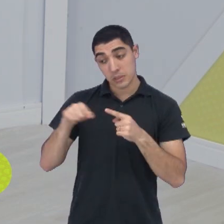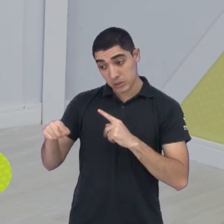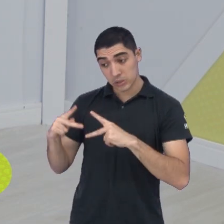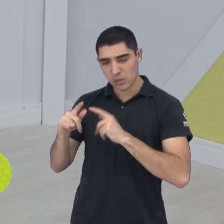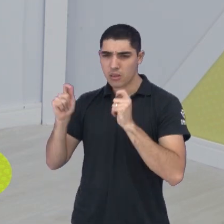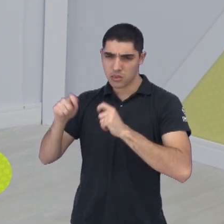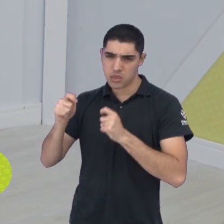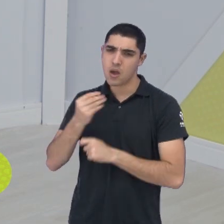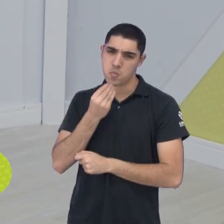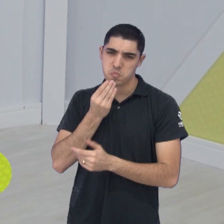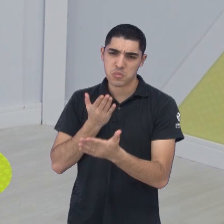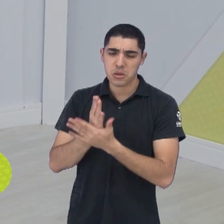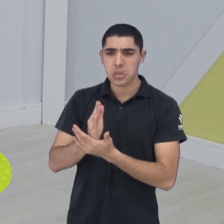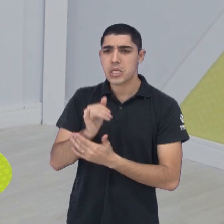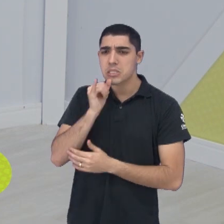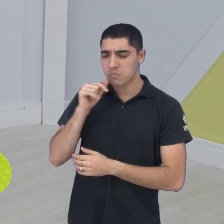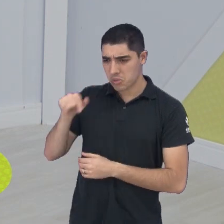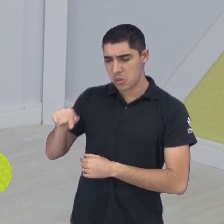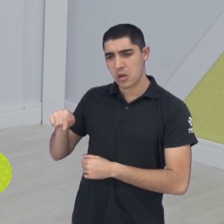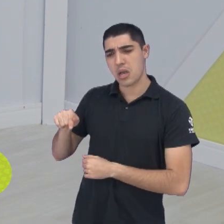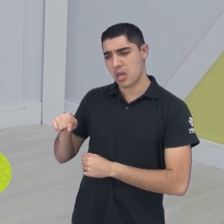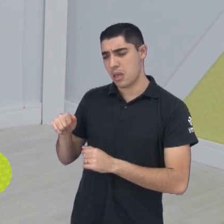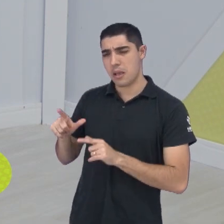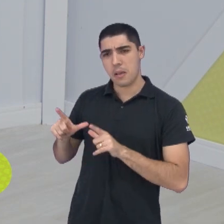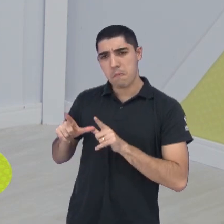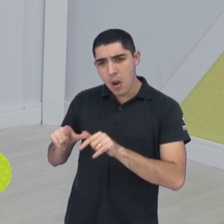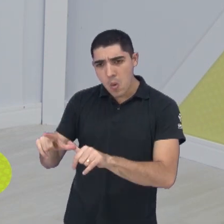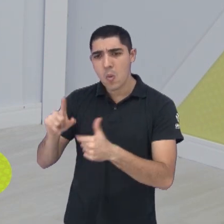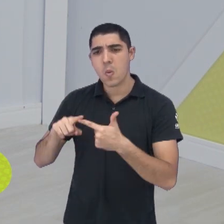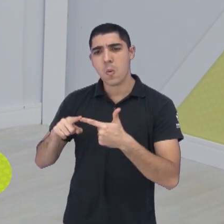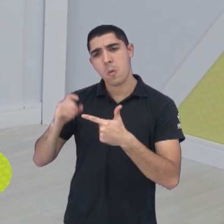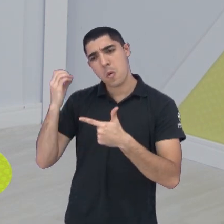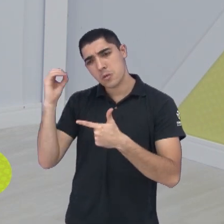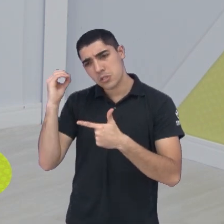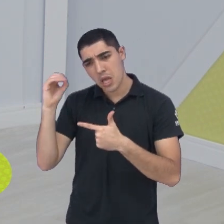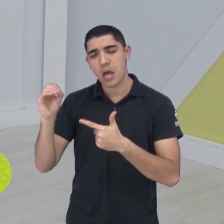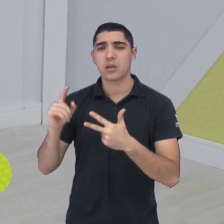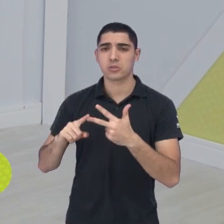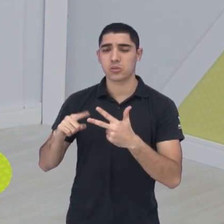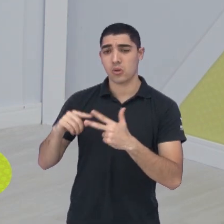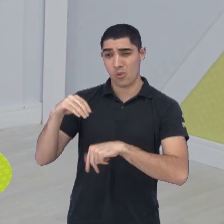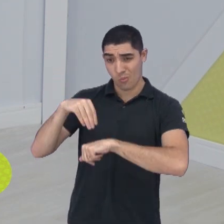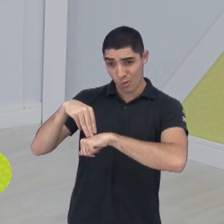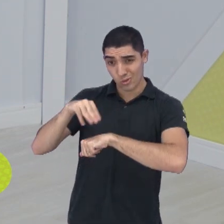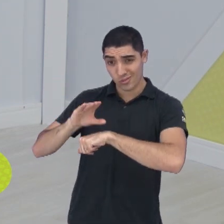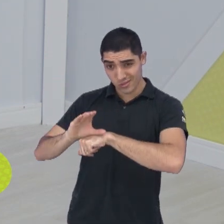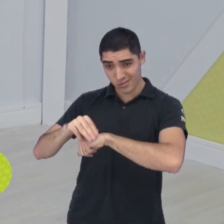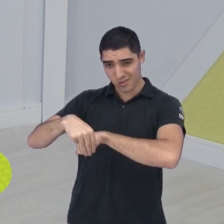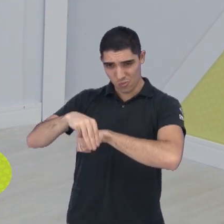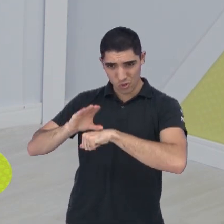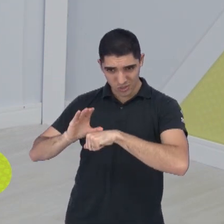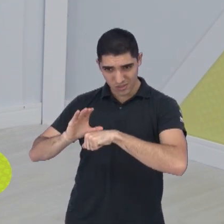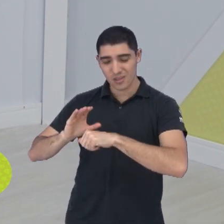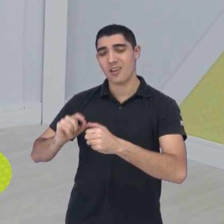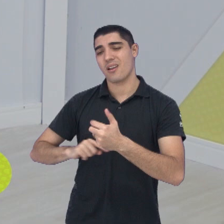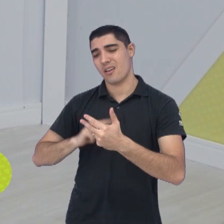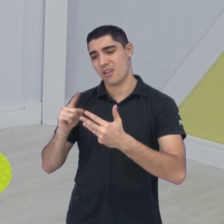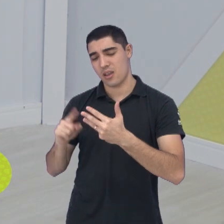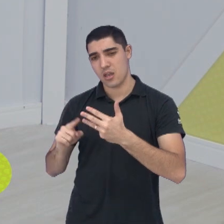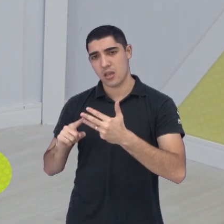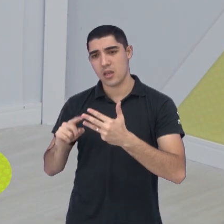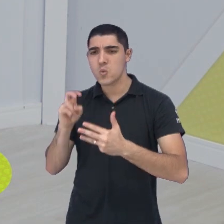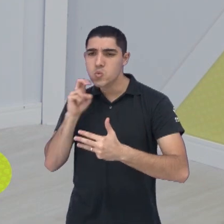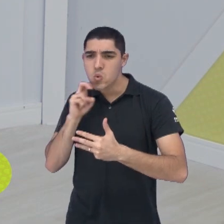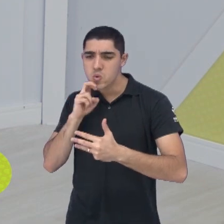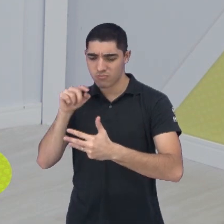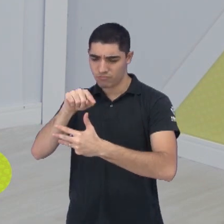ali, tirando o Bauru, Osasco, que embora seja uma pedra no caminho, o Mogi e o Liga Sorocabana são times que dá para o São José, obviamente, que